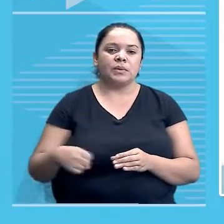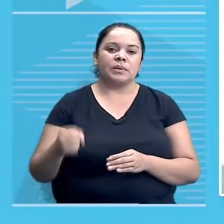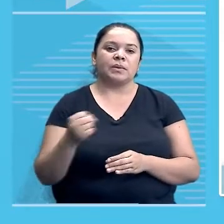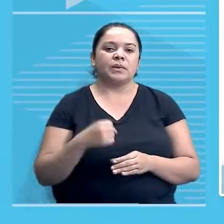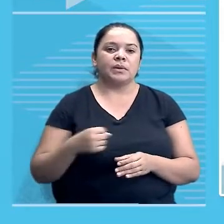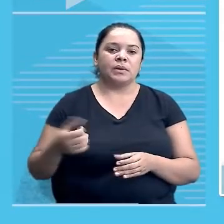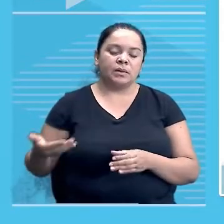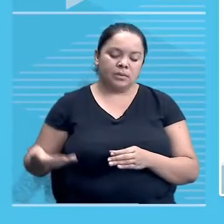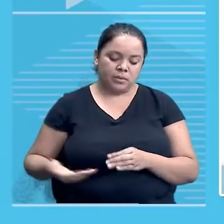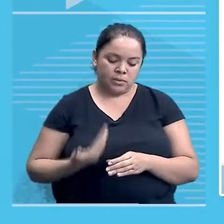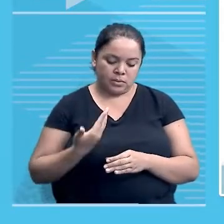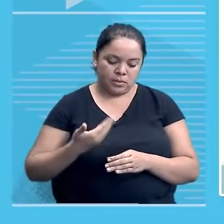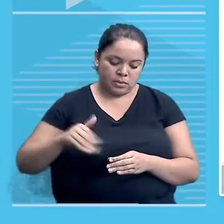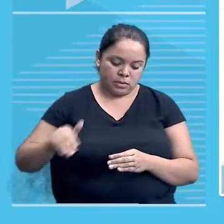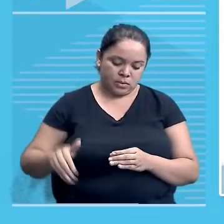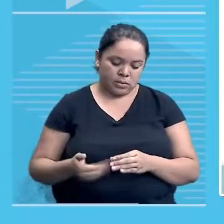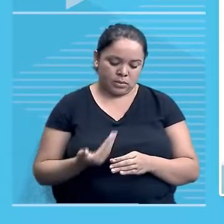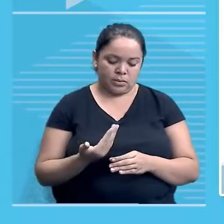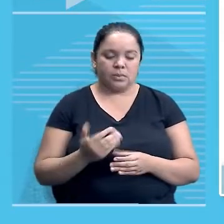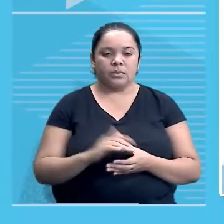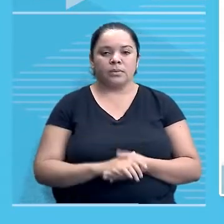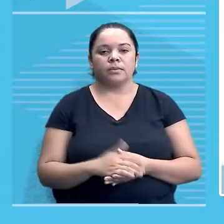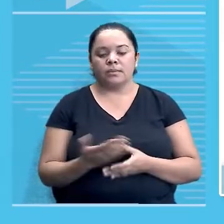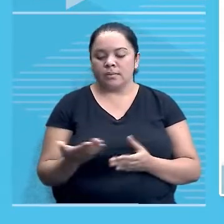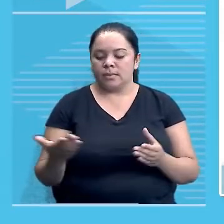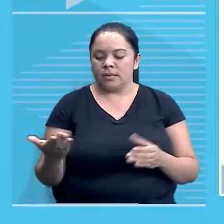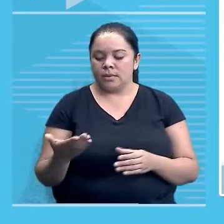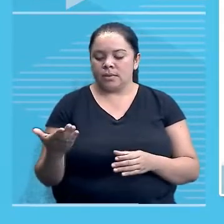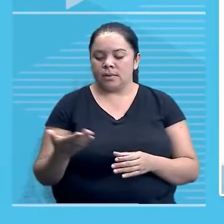Nesse momento, o Alan,